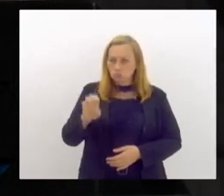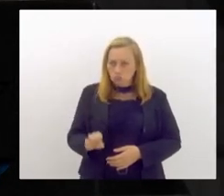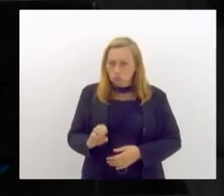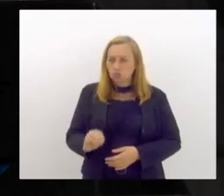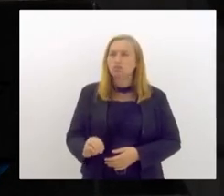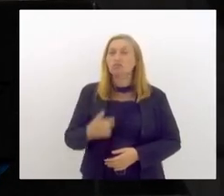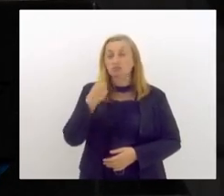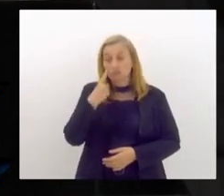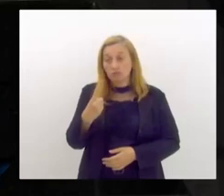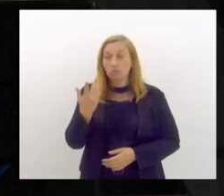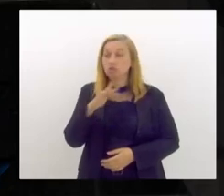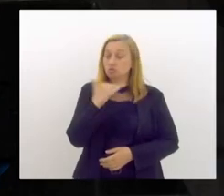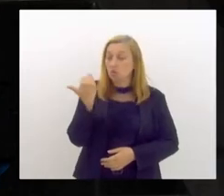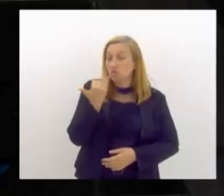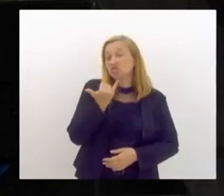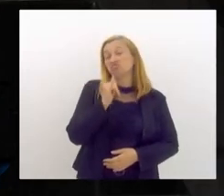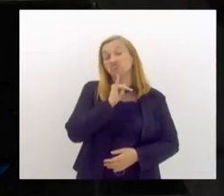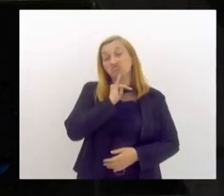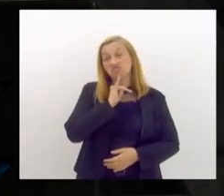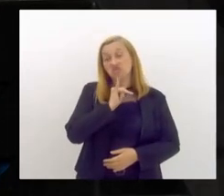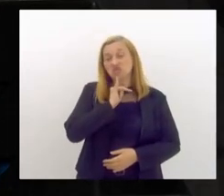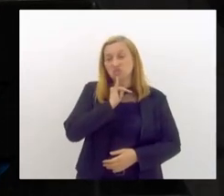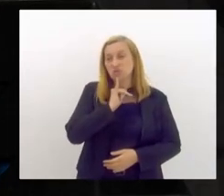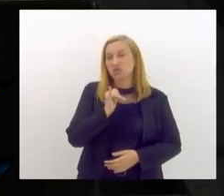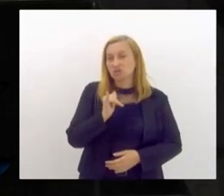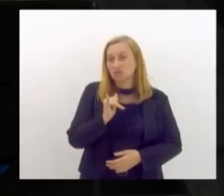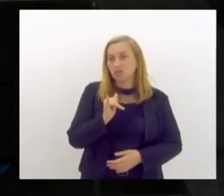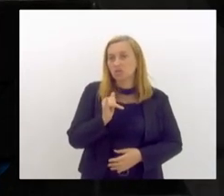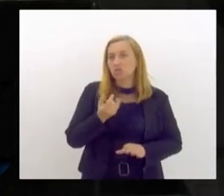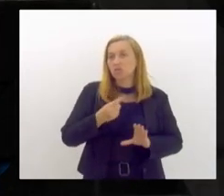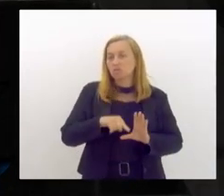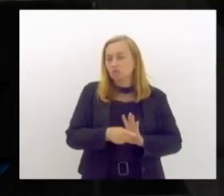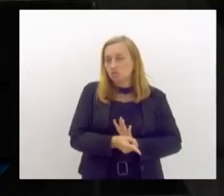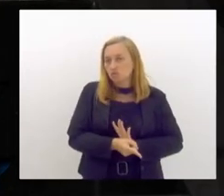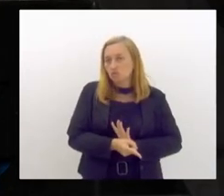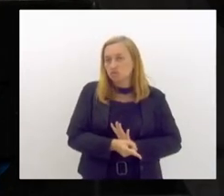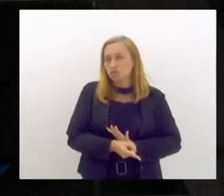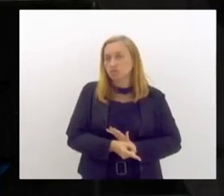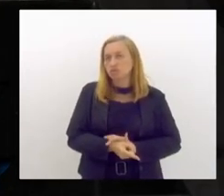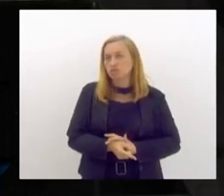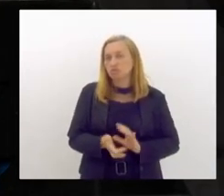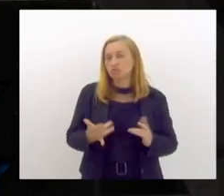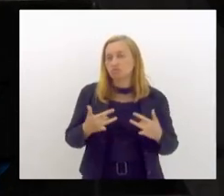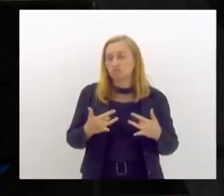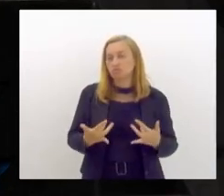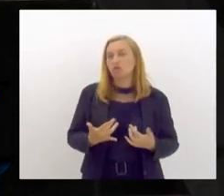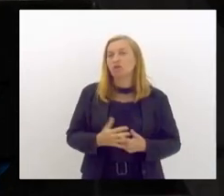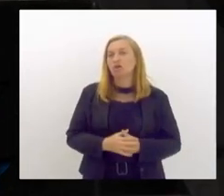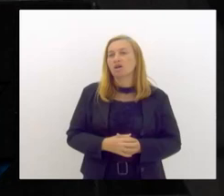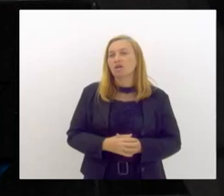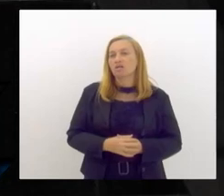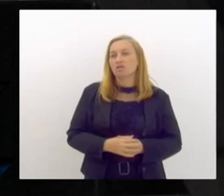mortes, infelizmente, e com profundo pesar, constatou